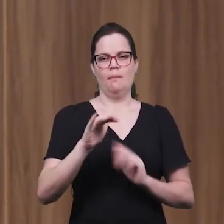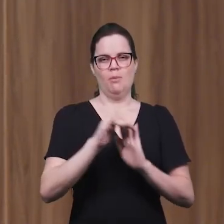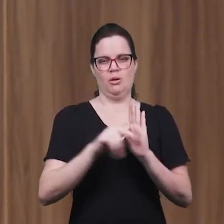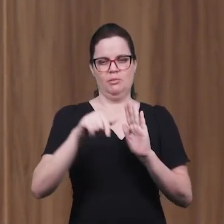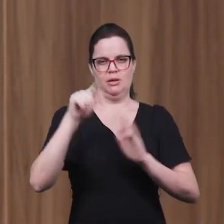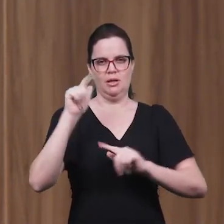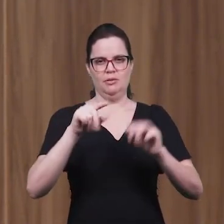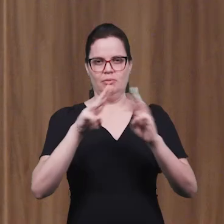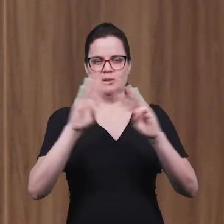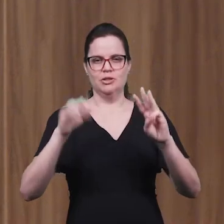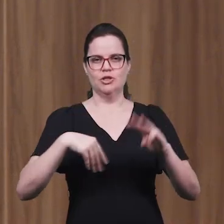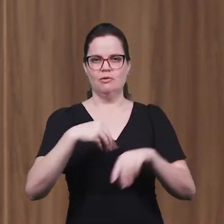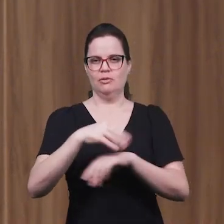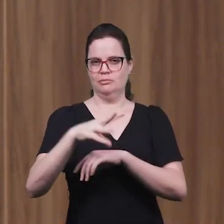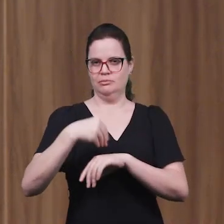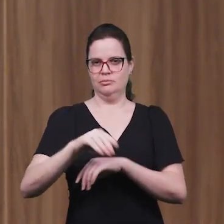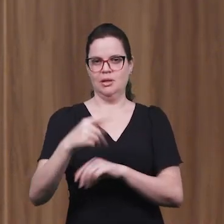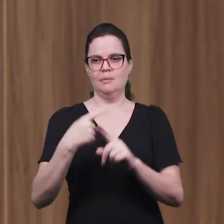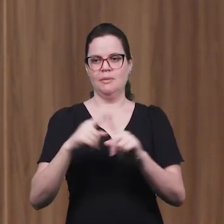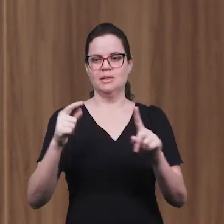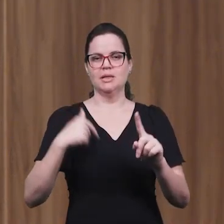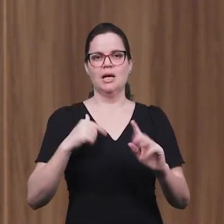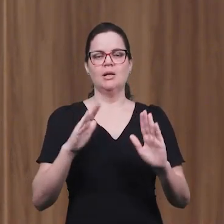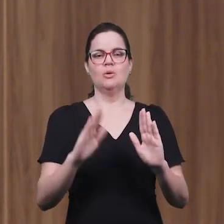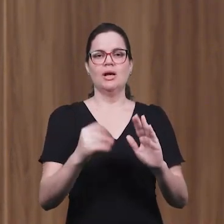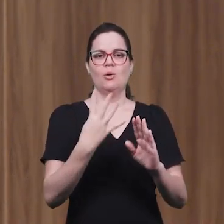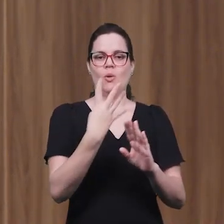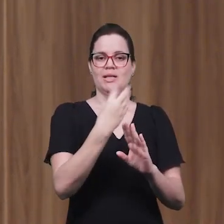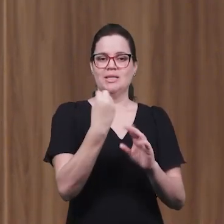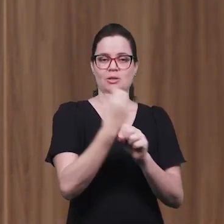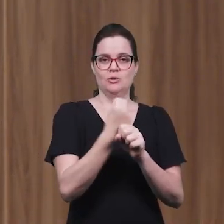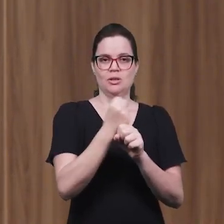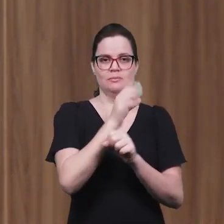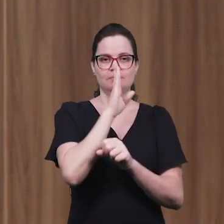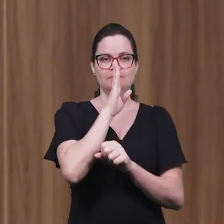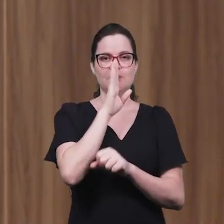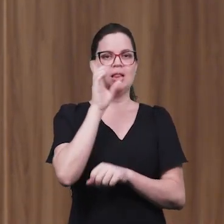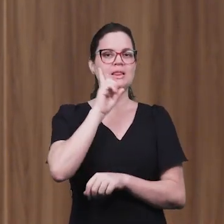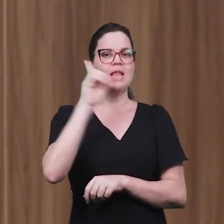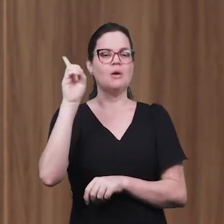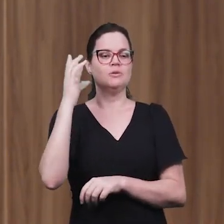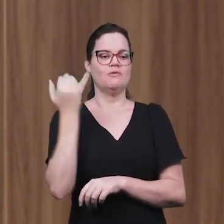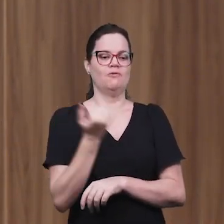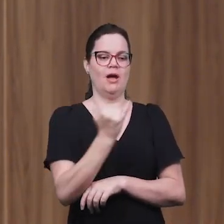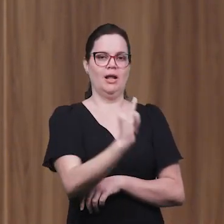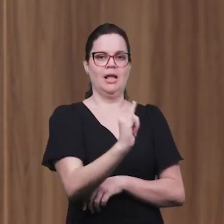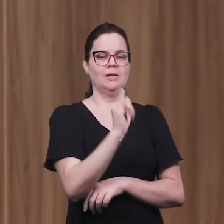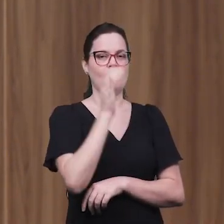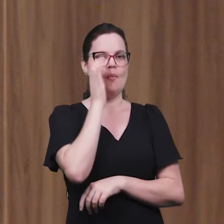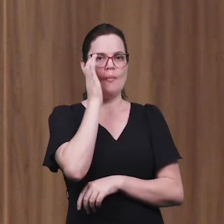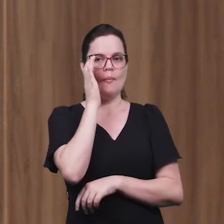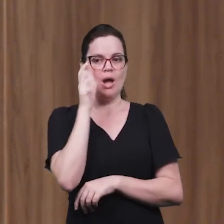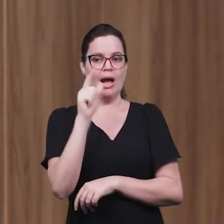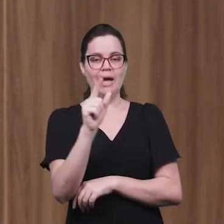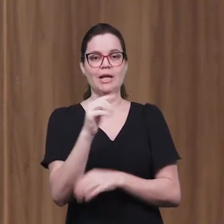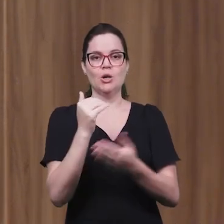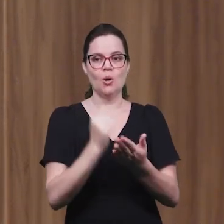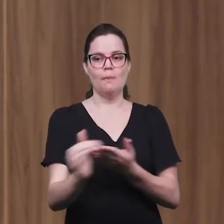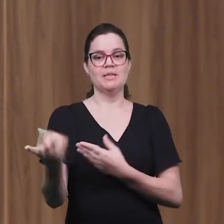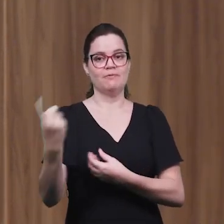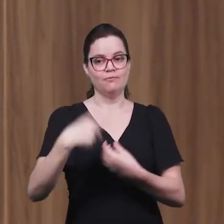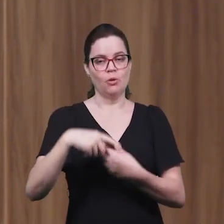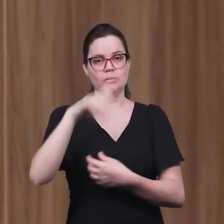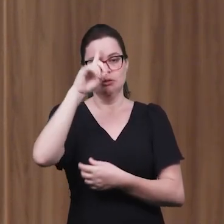ele vai romper um silêncio profético de aproximadamente 400 anos. E ele prepara o caminho para a chegada